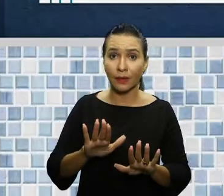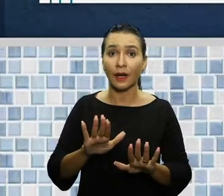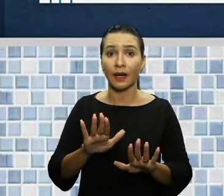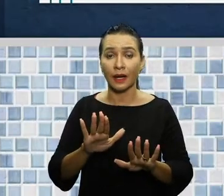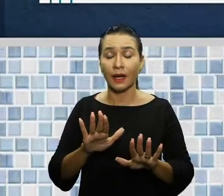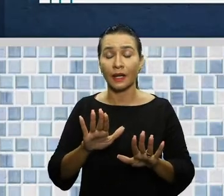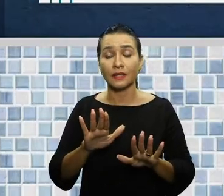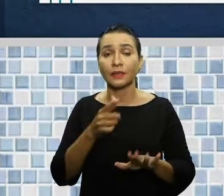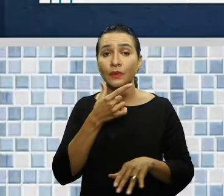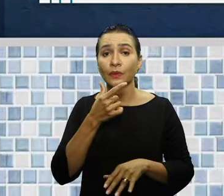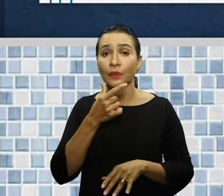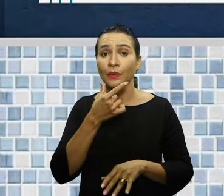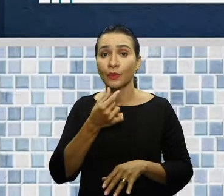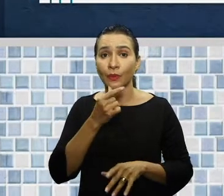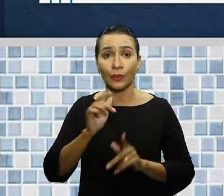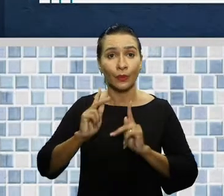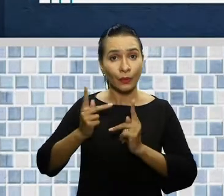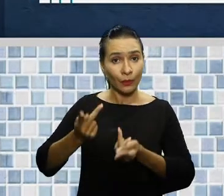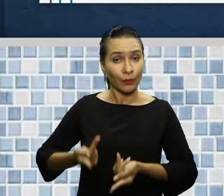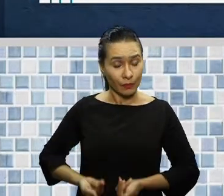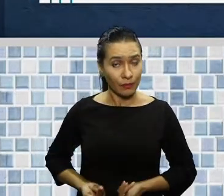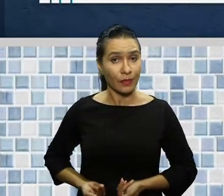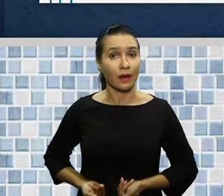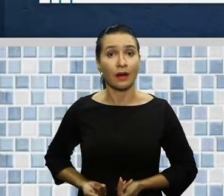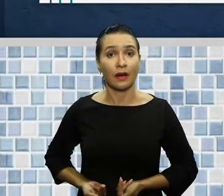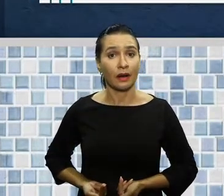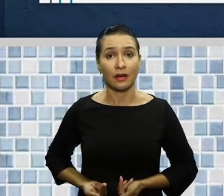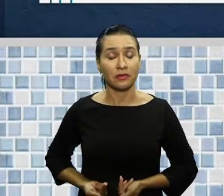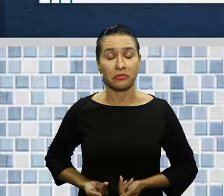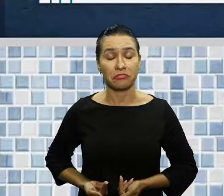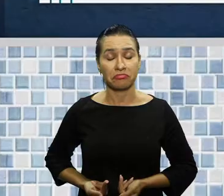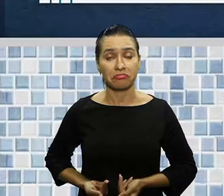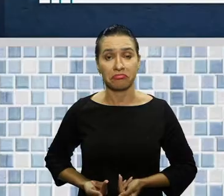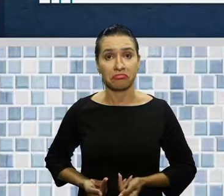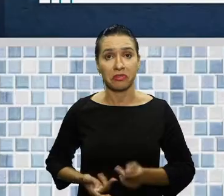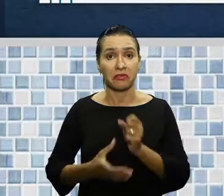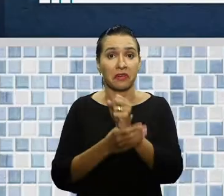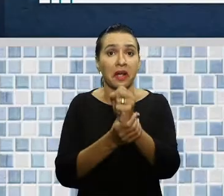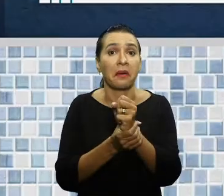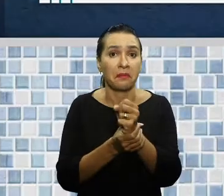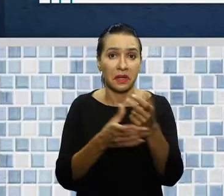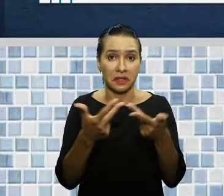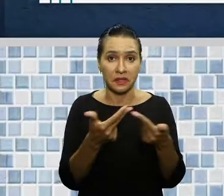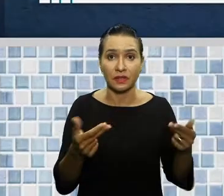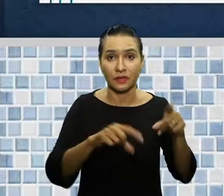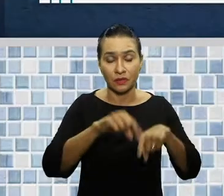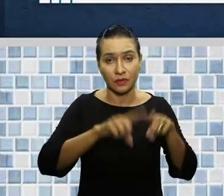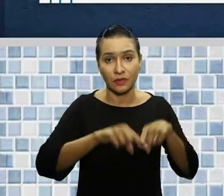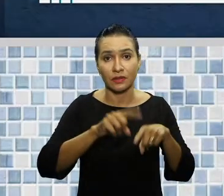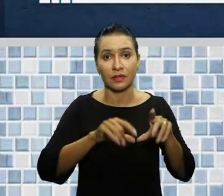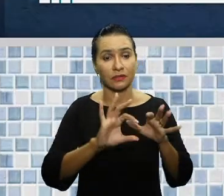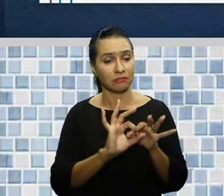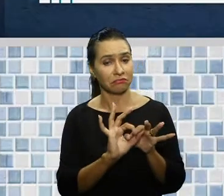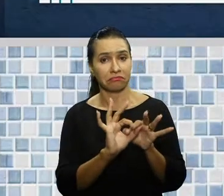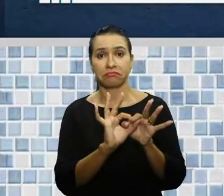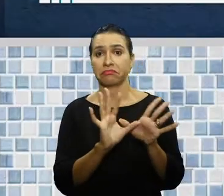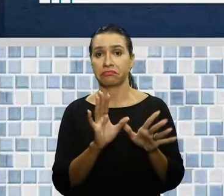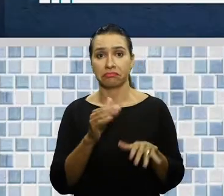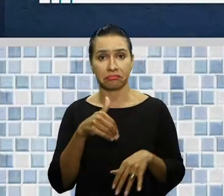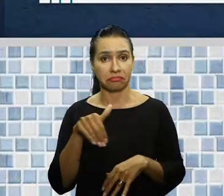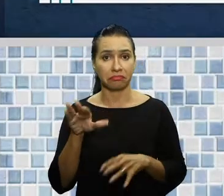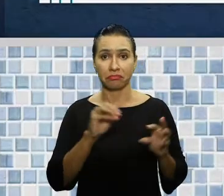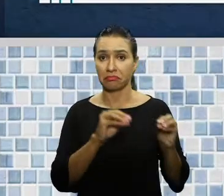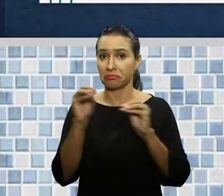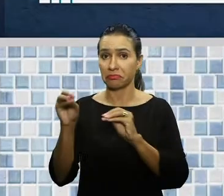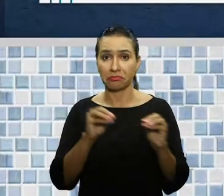um certo desapego por esses recursos, né? Ele usava os recursos que estavam ali presentes, ele tinha um desapego pelo local, na verdade.